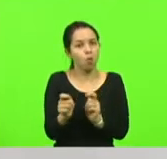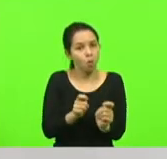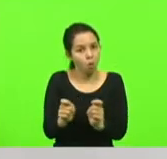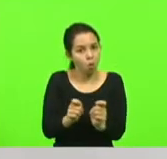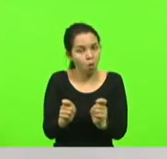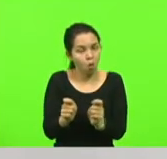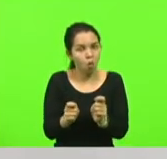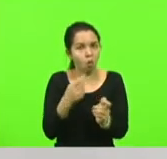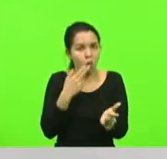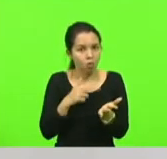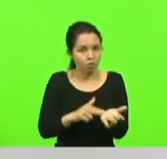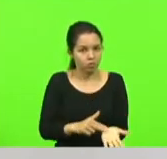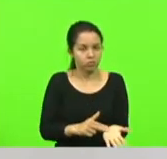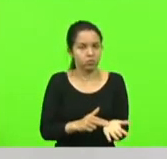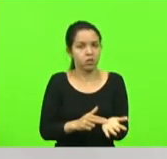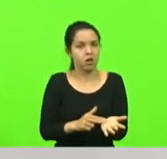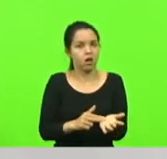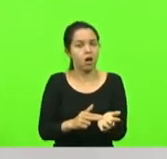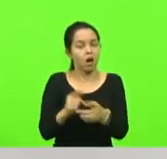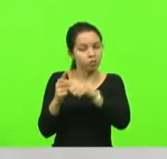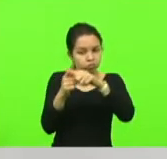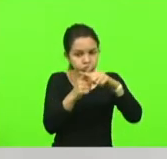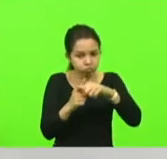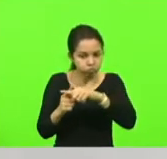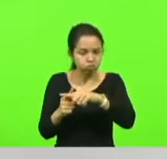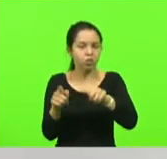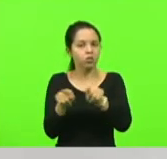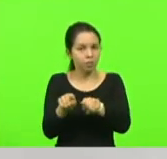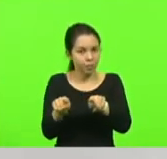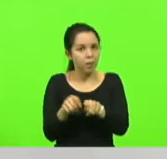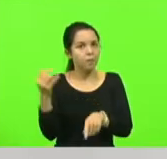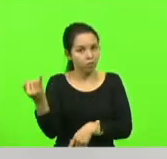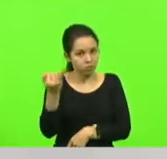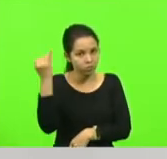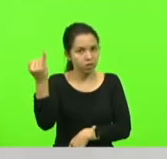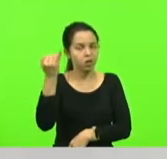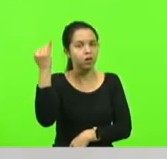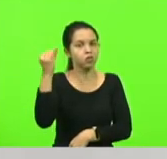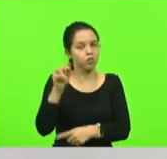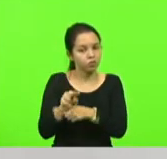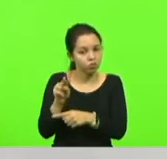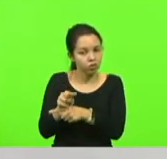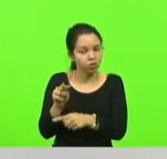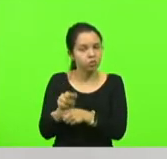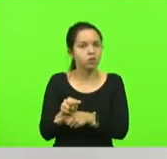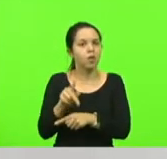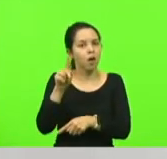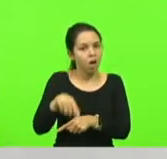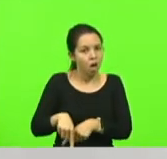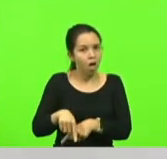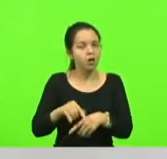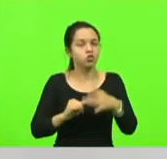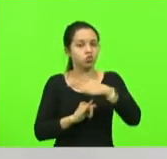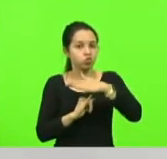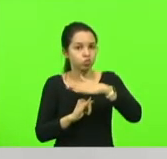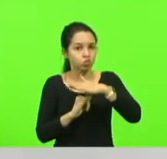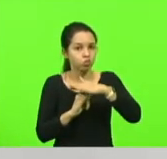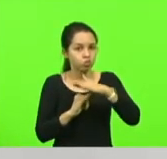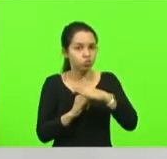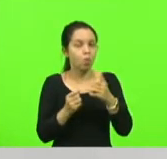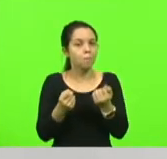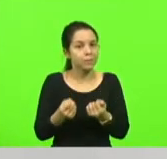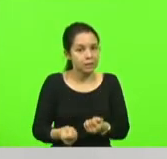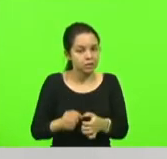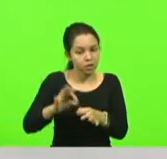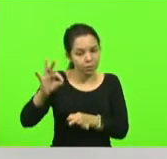A rastreabilidade é também um instrumento de fiscalização para os IPEMs, que são os Institutos de Pesos e Medidas, órgãos